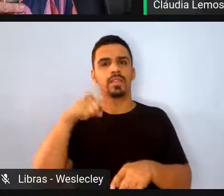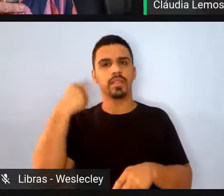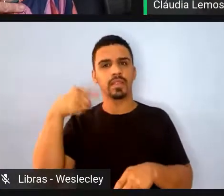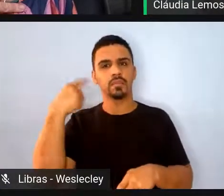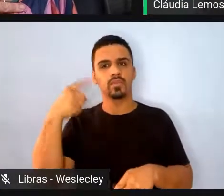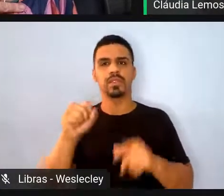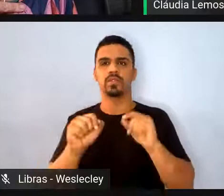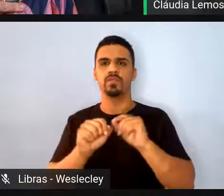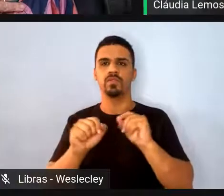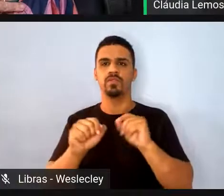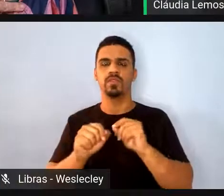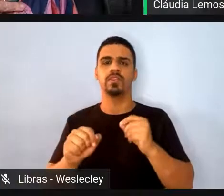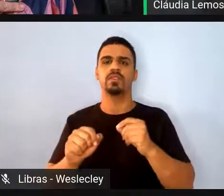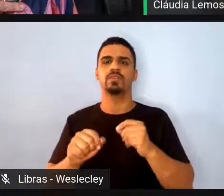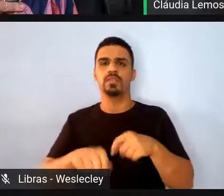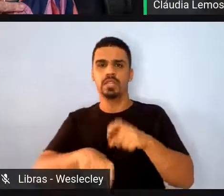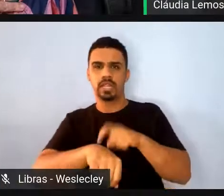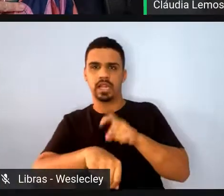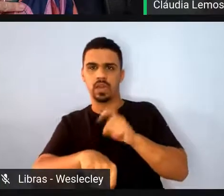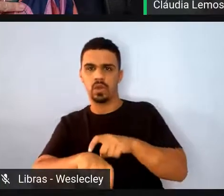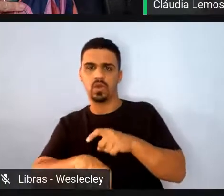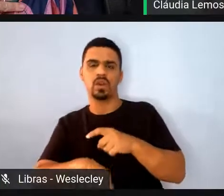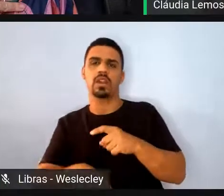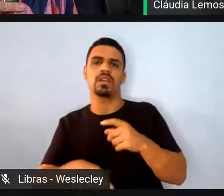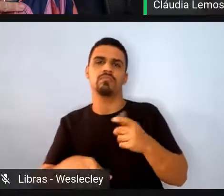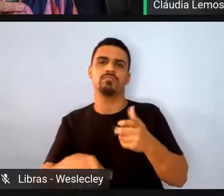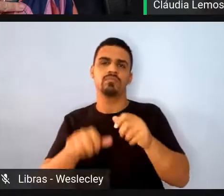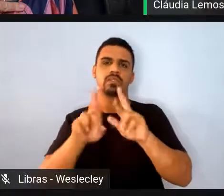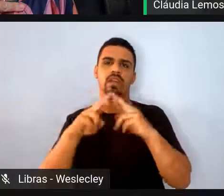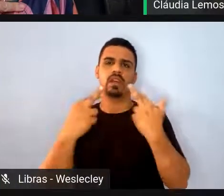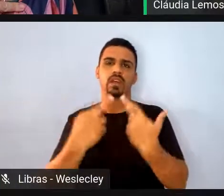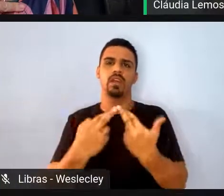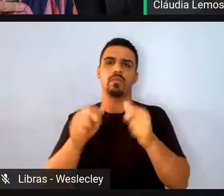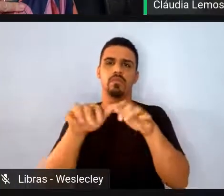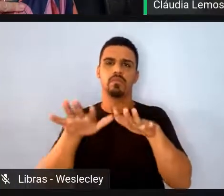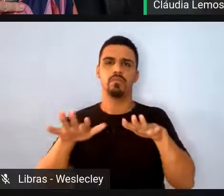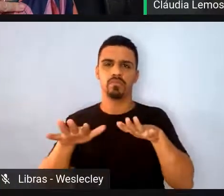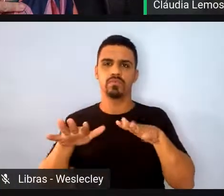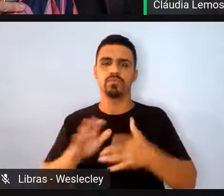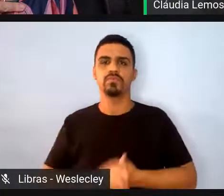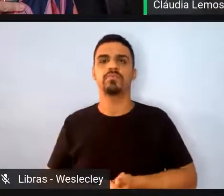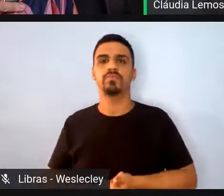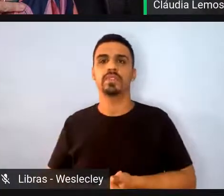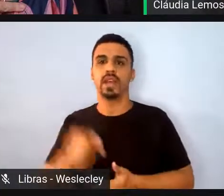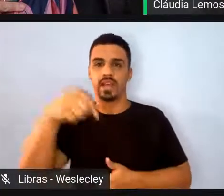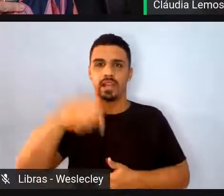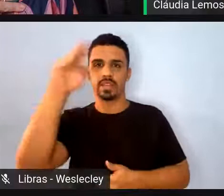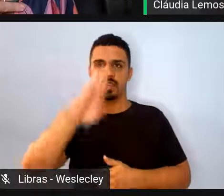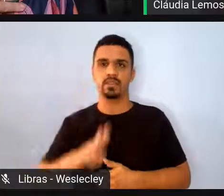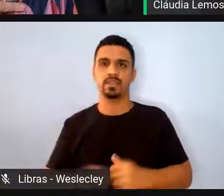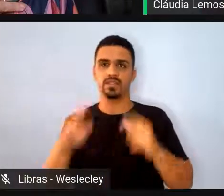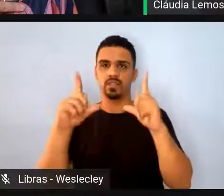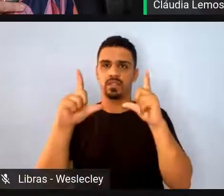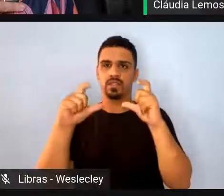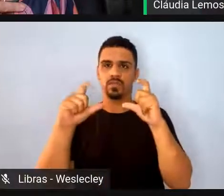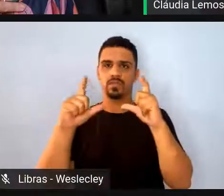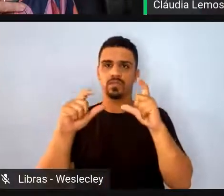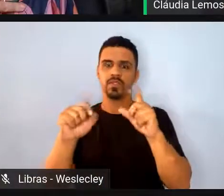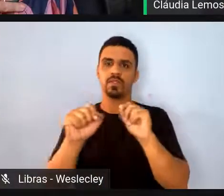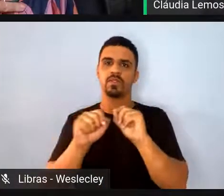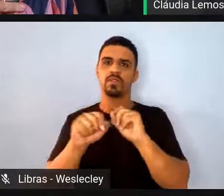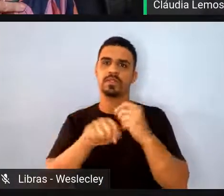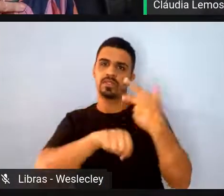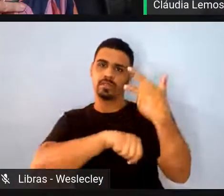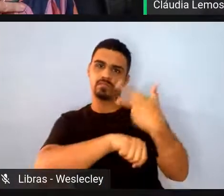as sessões. Isso é bem legal, né? Tem uma imagem que ficou famosa aqui no Brasil, né? Uma foto de todos os deputados fazendo